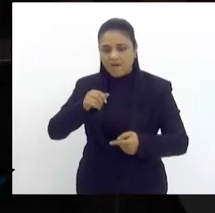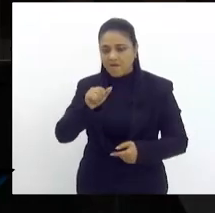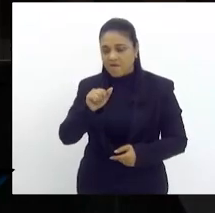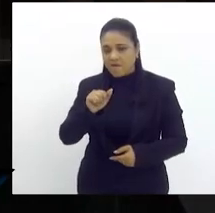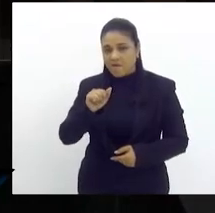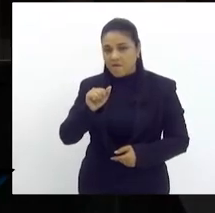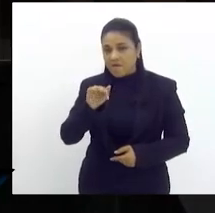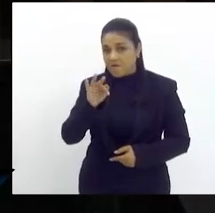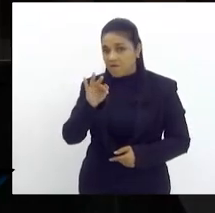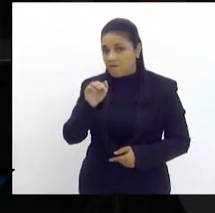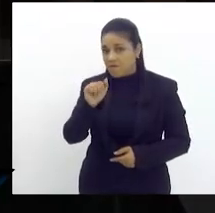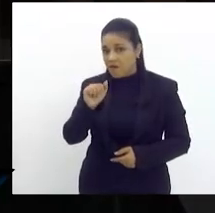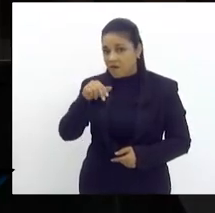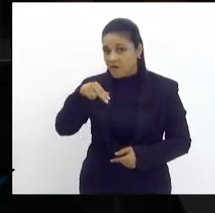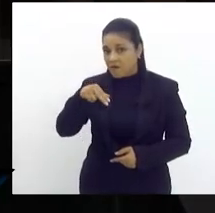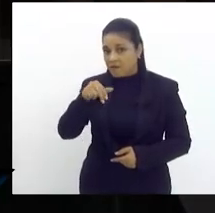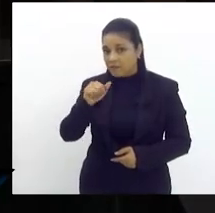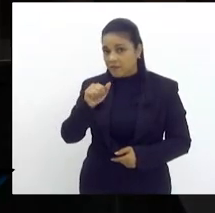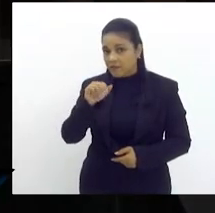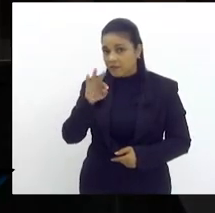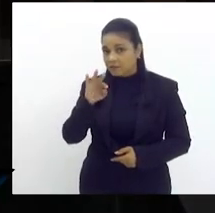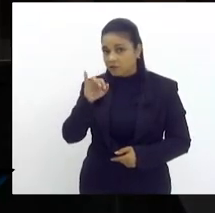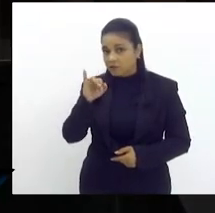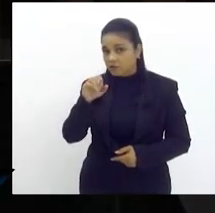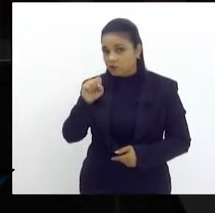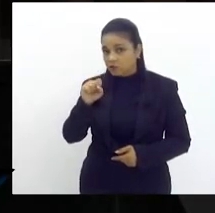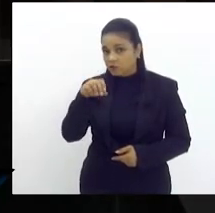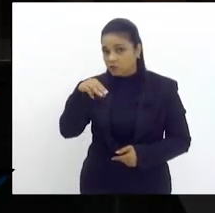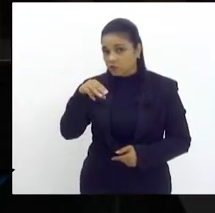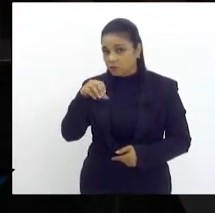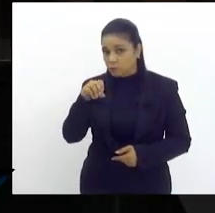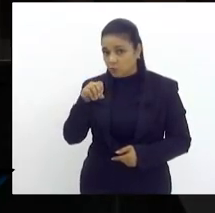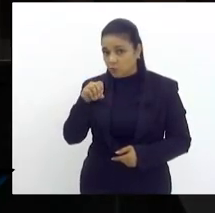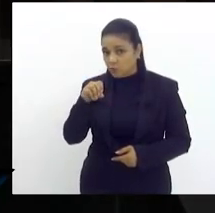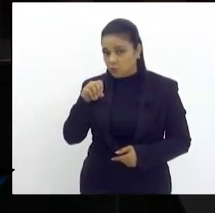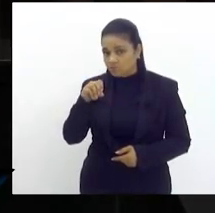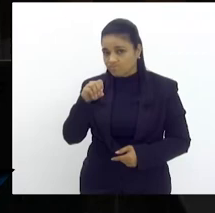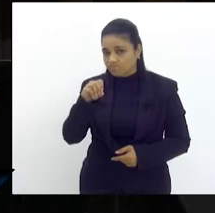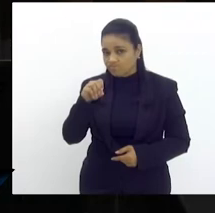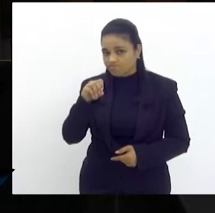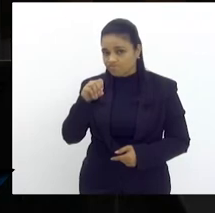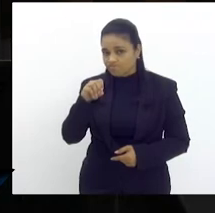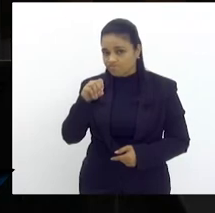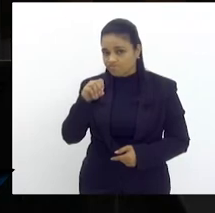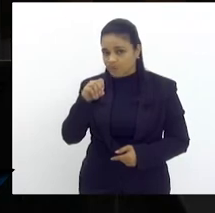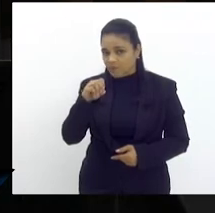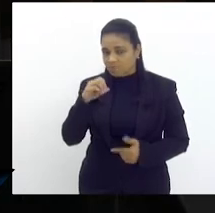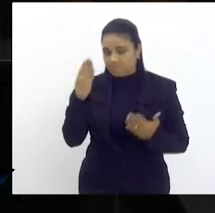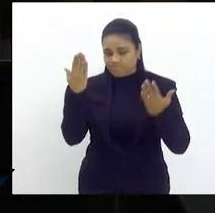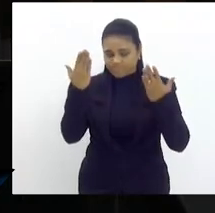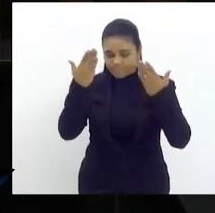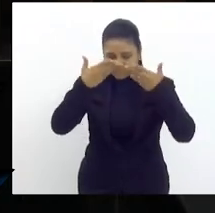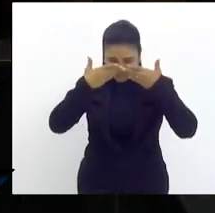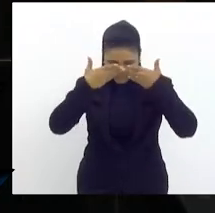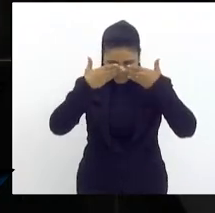o fanatismo coloca a trava nos nossos olhos